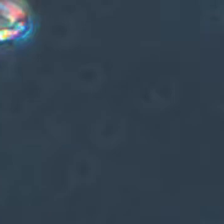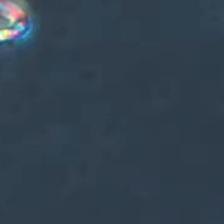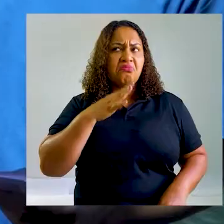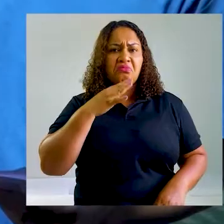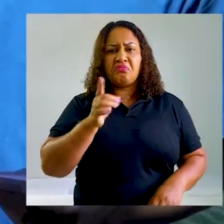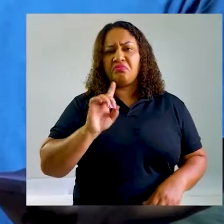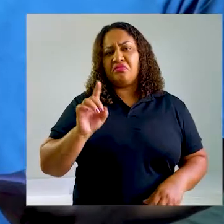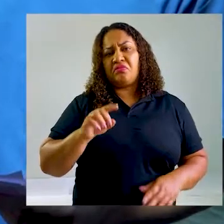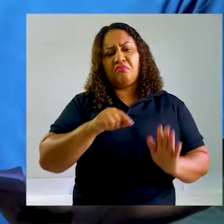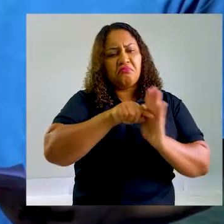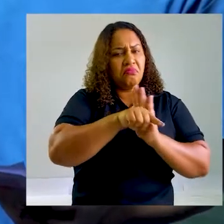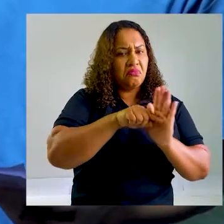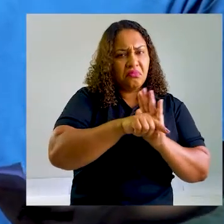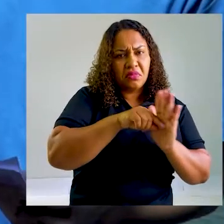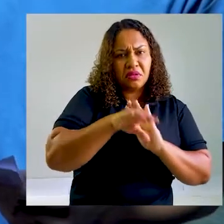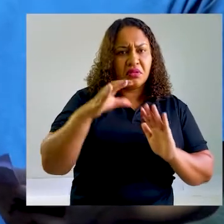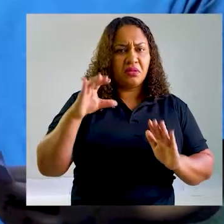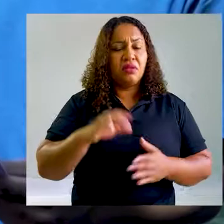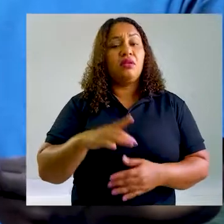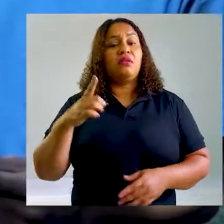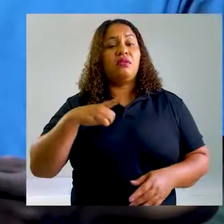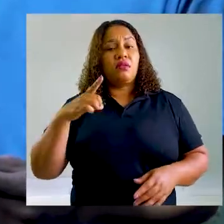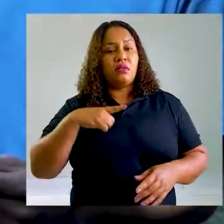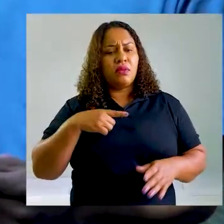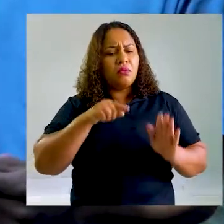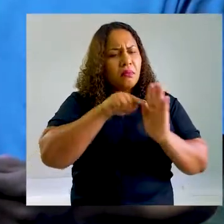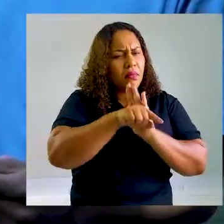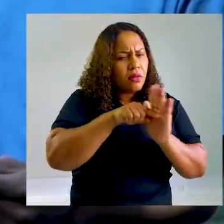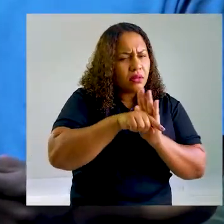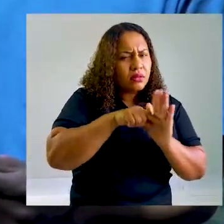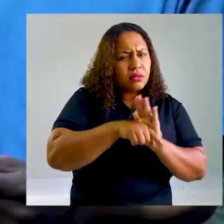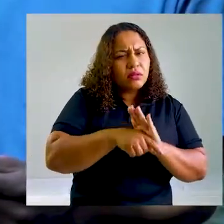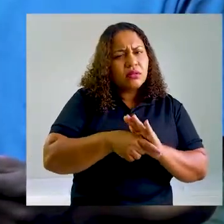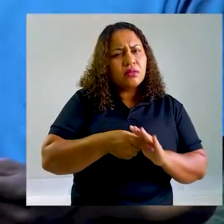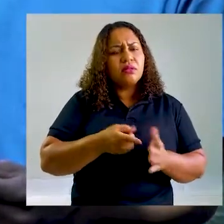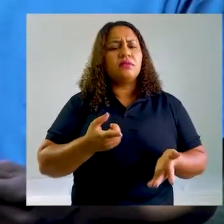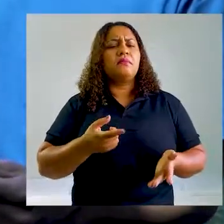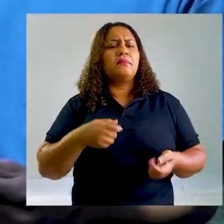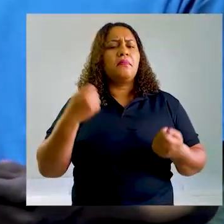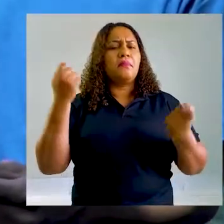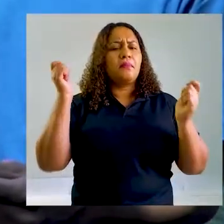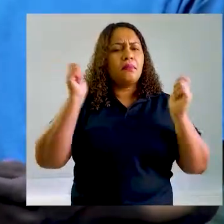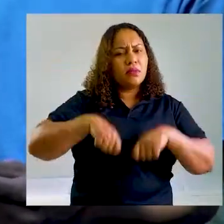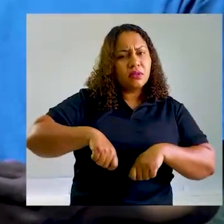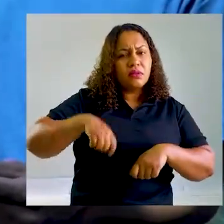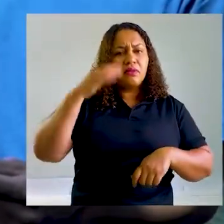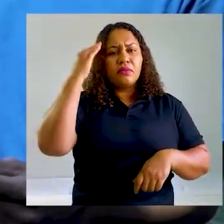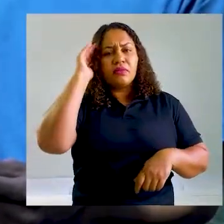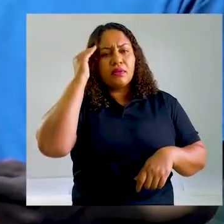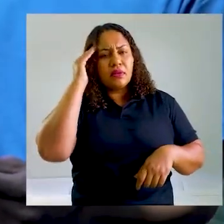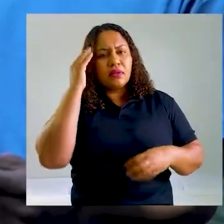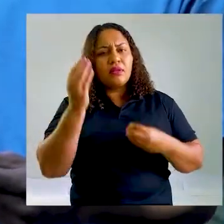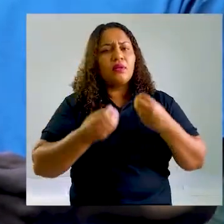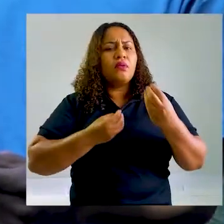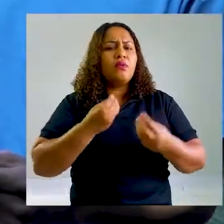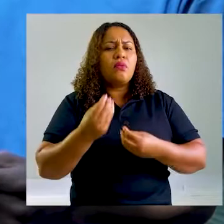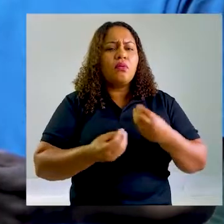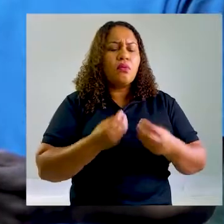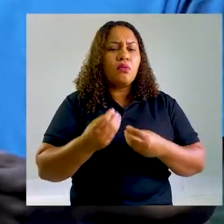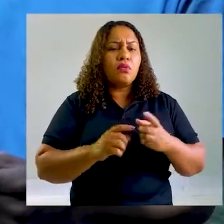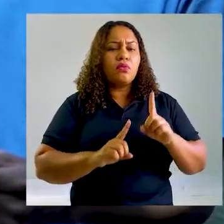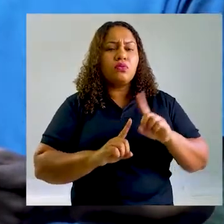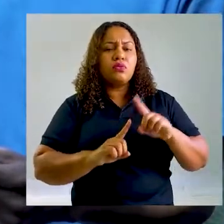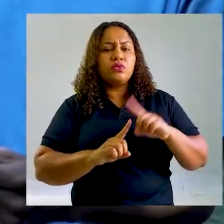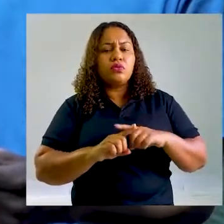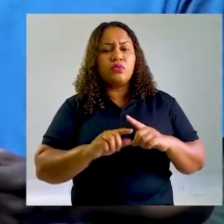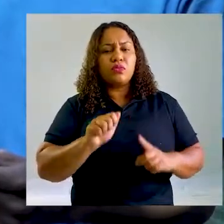científico, né? Nós temos alguns trabalhos em andamento que estão permitindo a gente tentar entender melhor a estrutura da comunidade de algas, né,